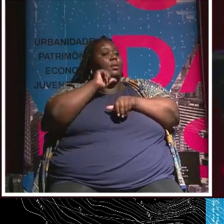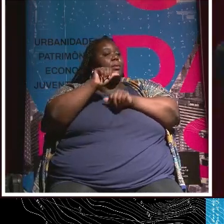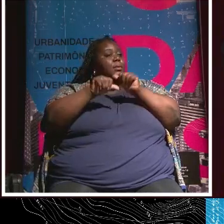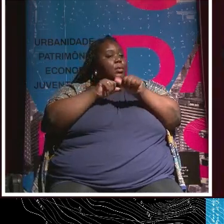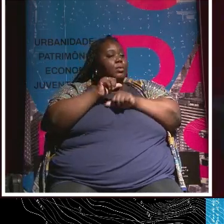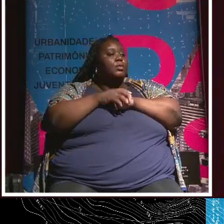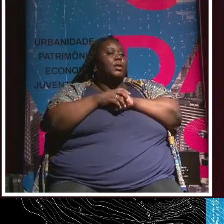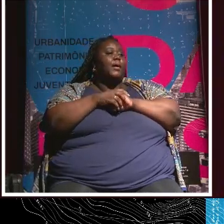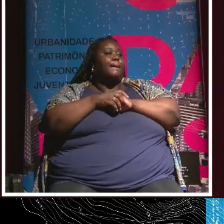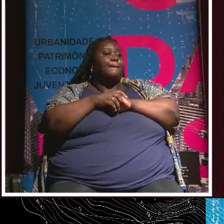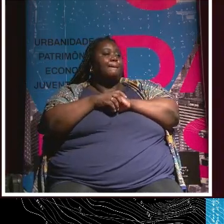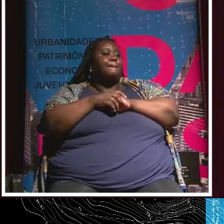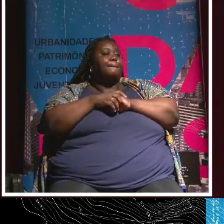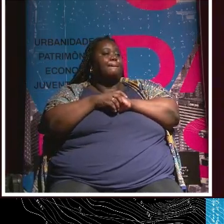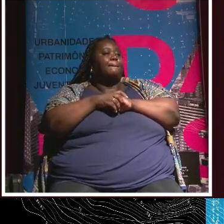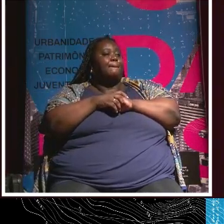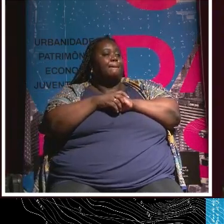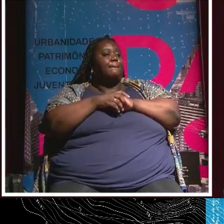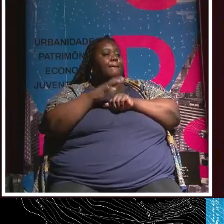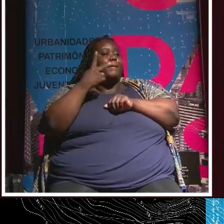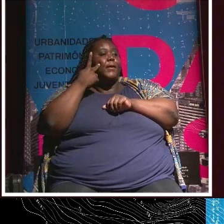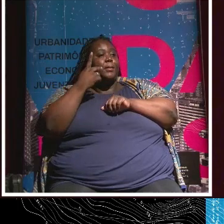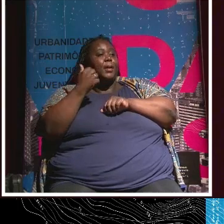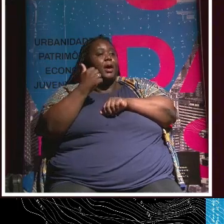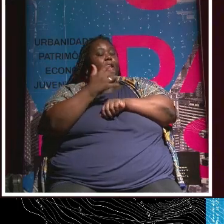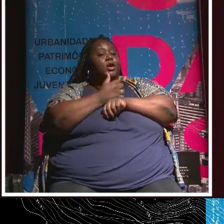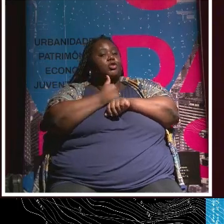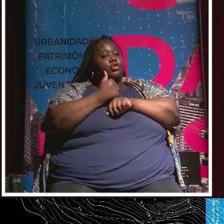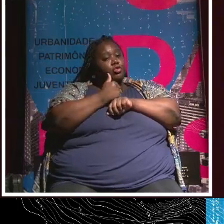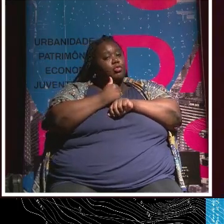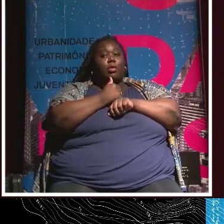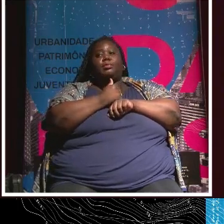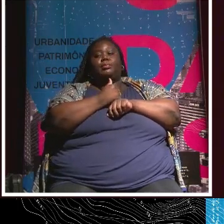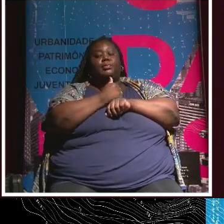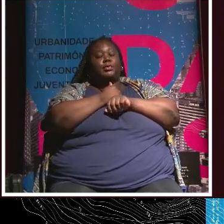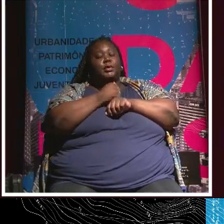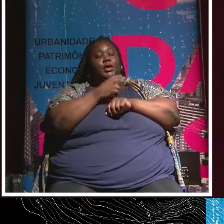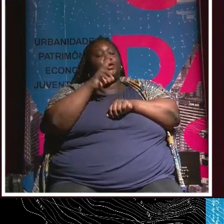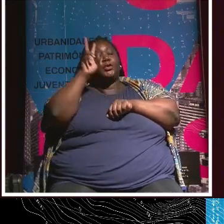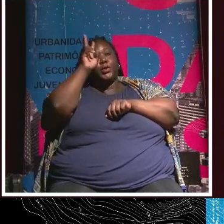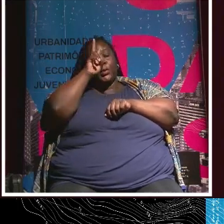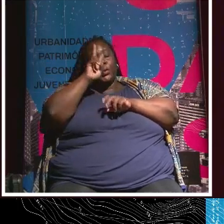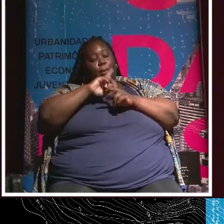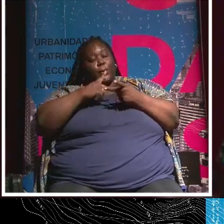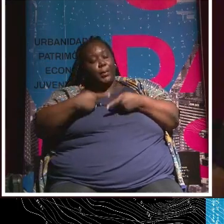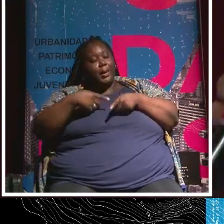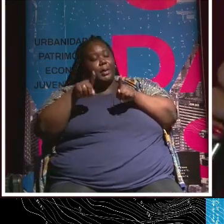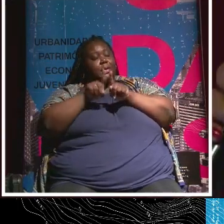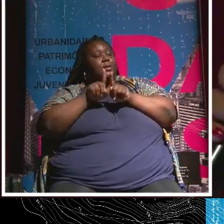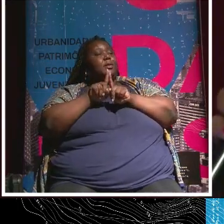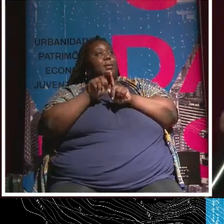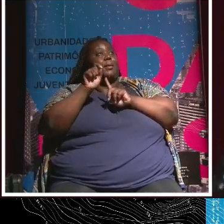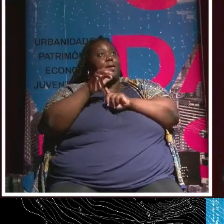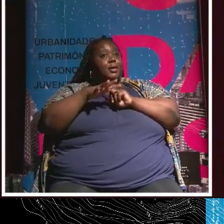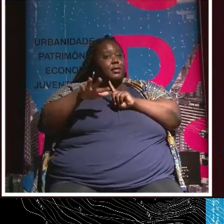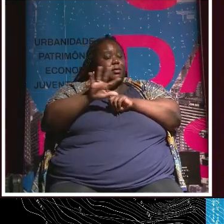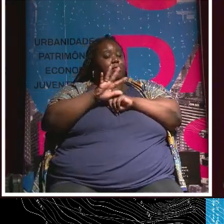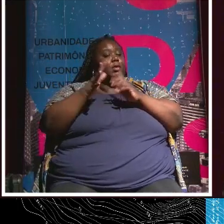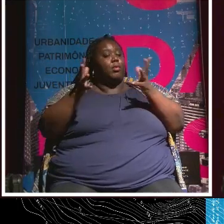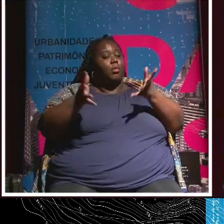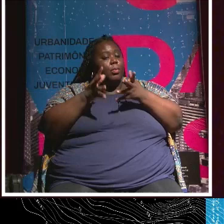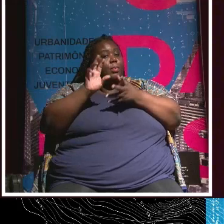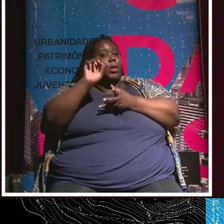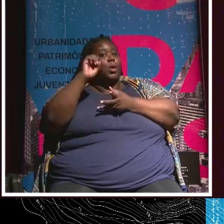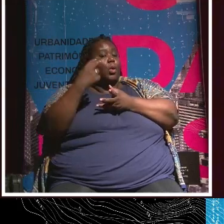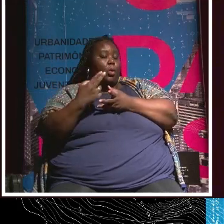de situações para a dignidade humana, para a promoção de cidadania, a cidadania